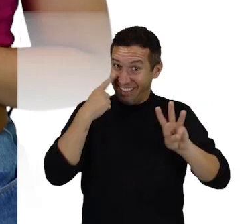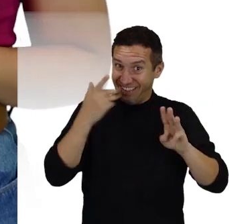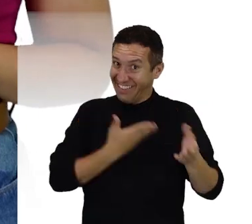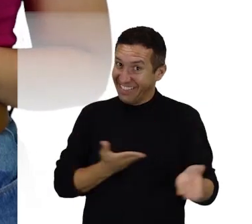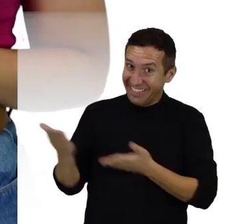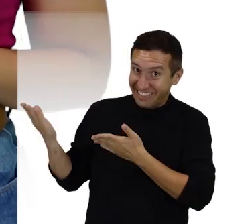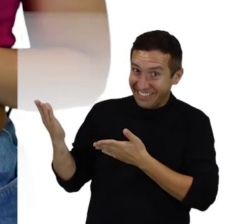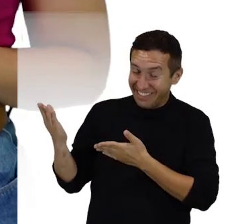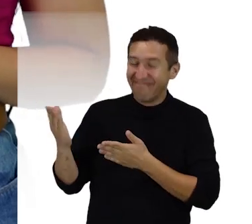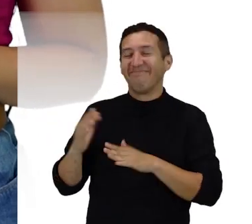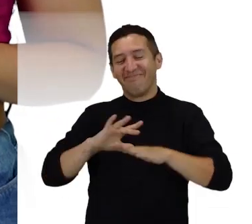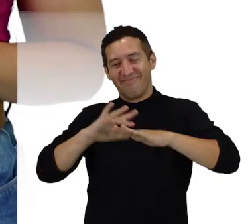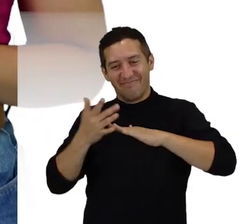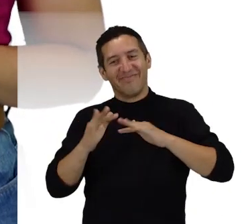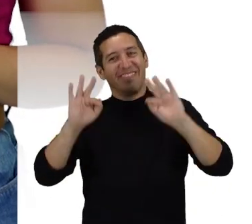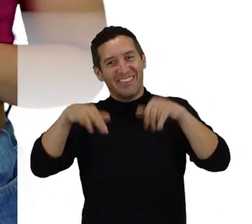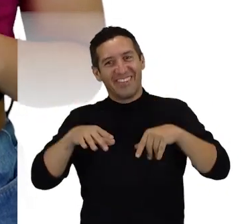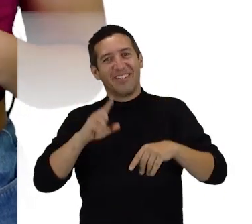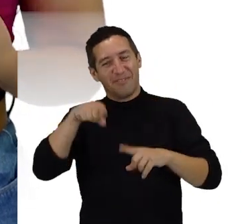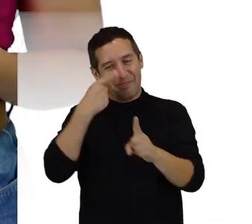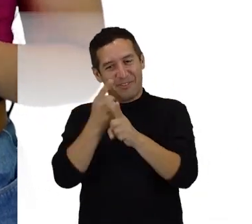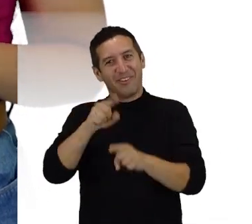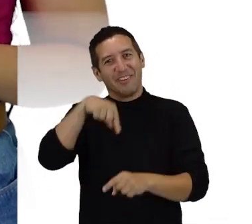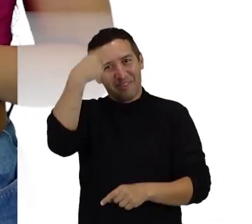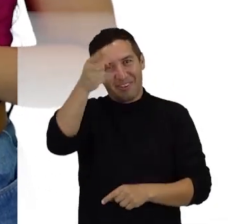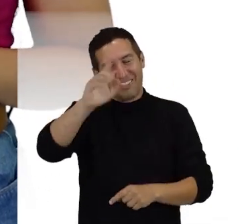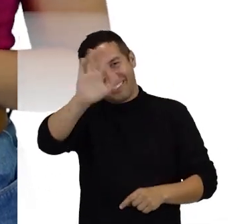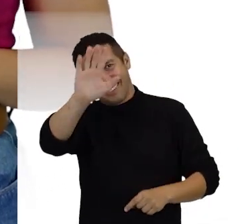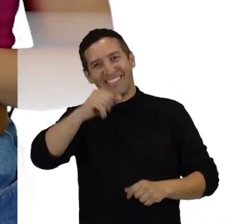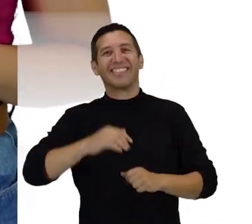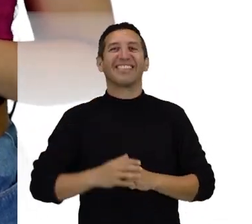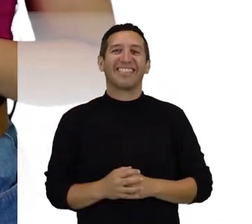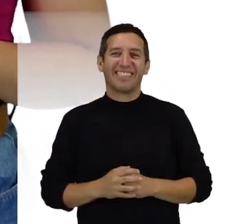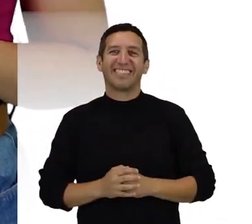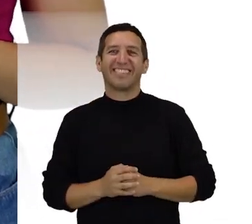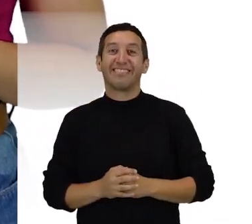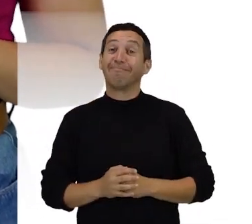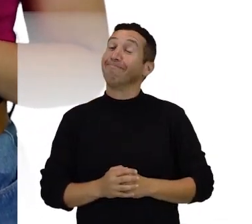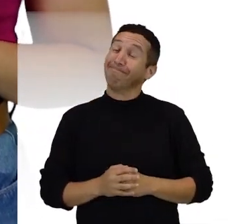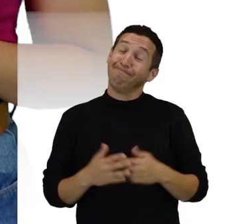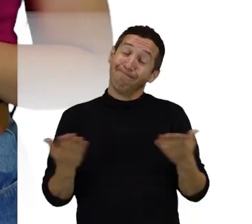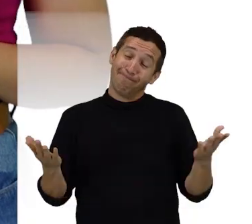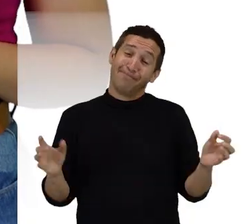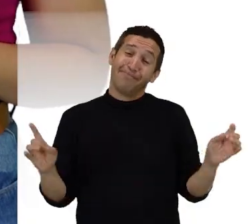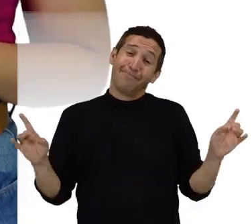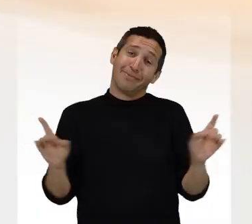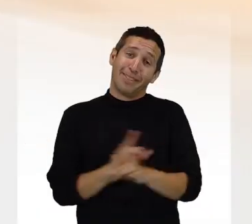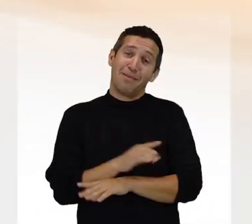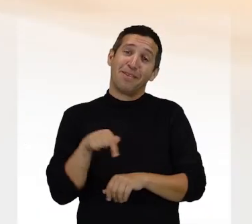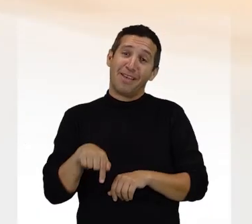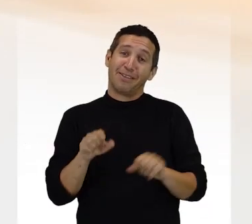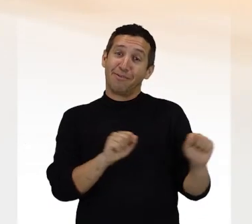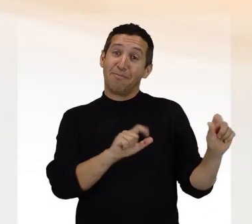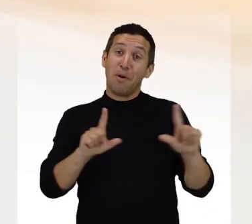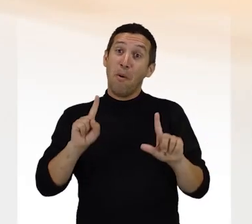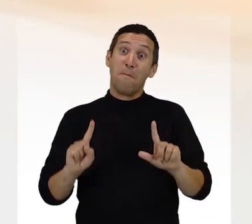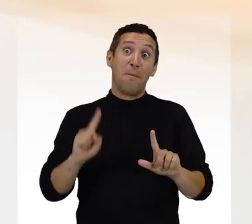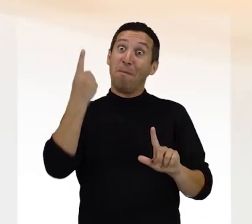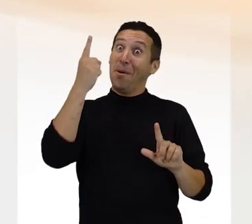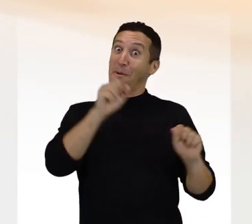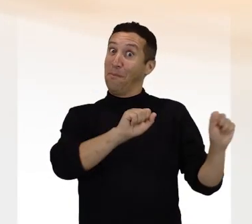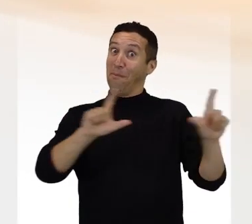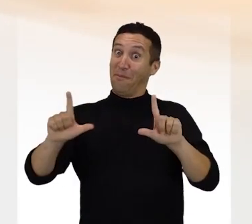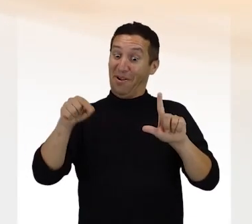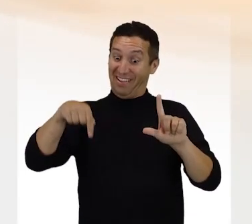as postagens no endereço que aparece aqui na sua tela. O MPT nas redes fica por aqui. A gente se encontra na próxima edição. Tchau, tchau. Assim chegamos